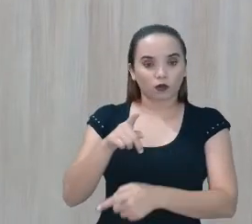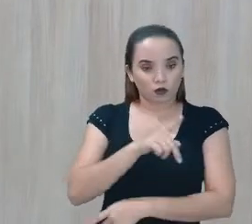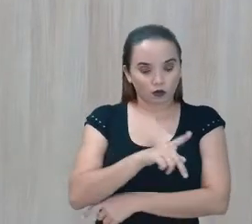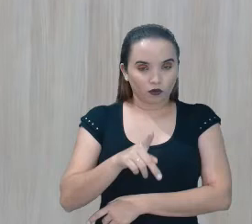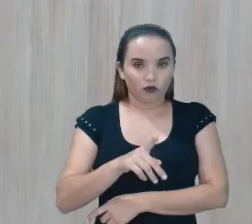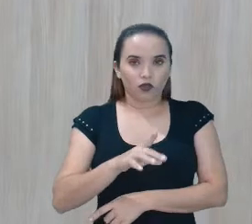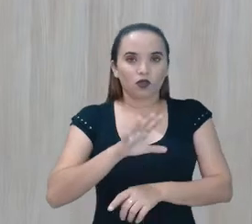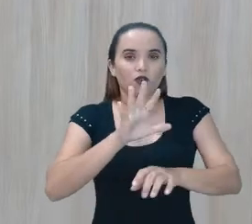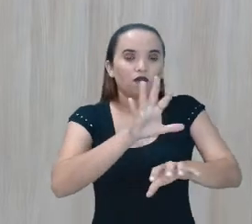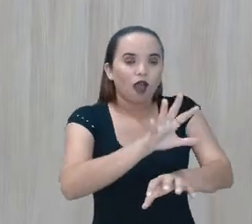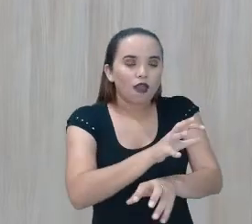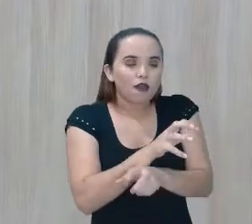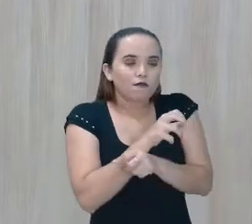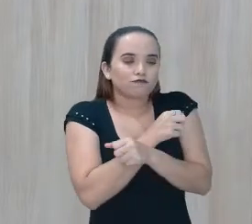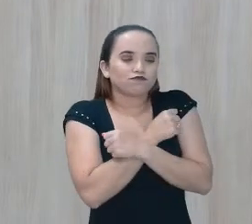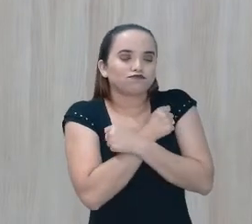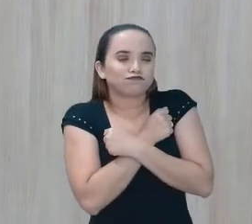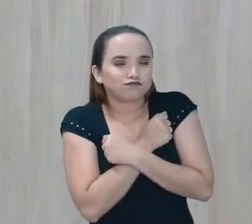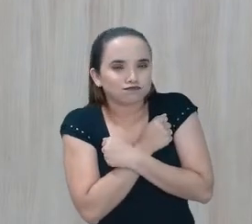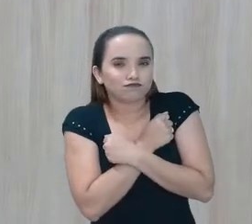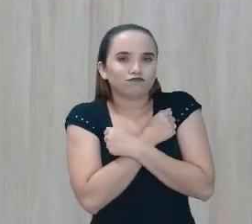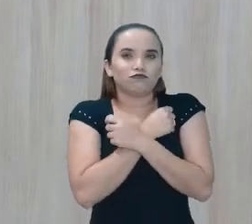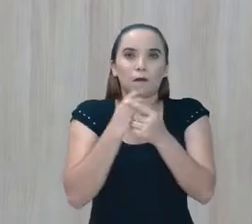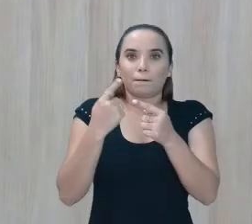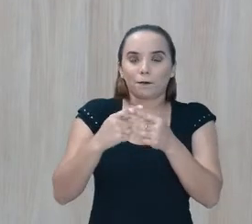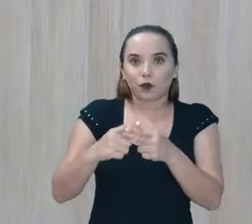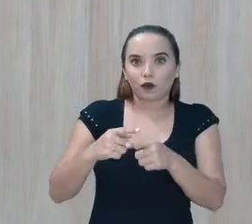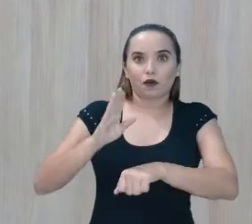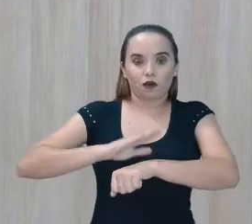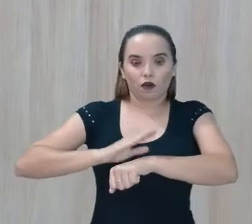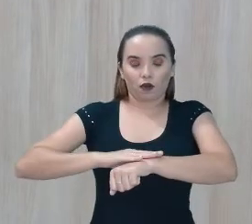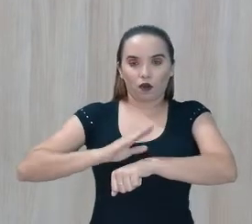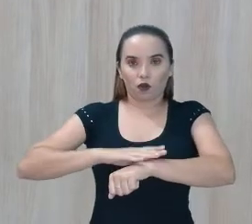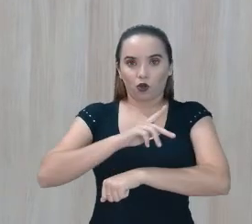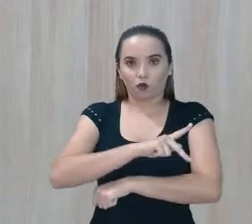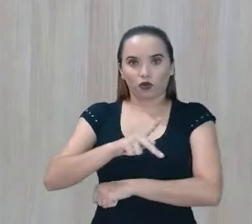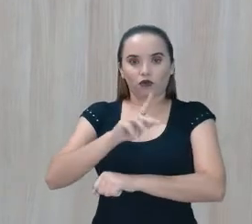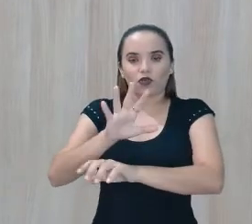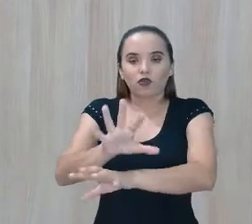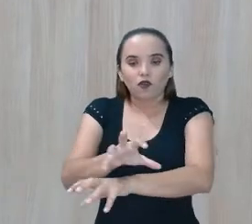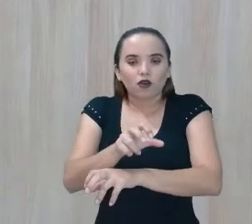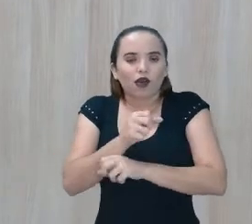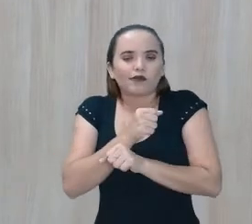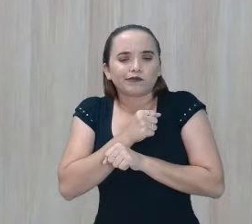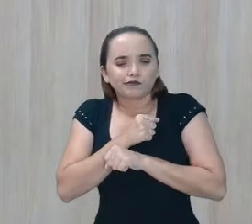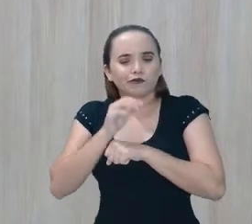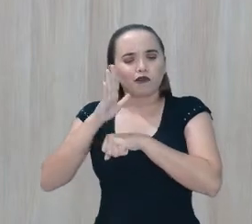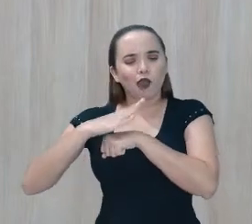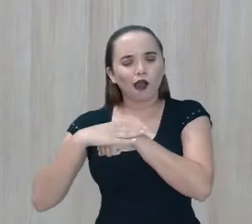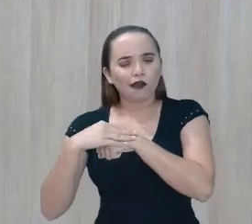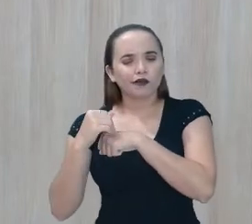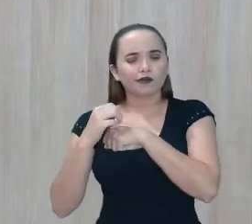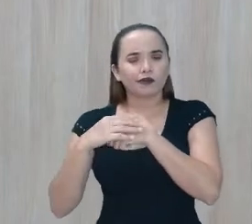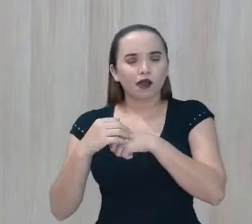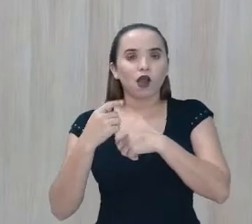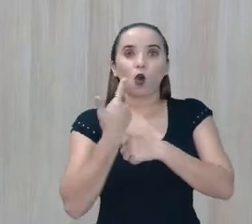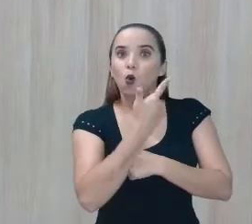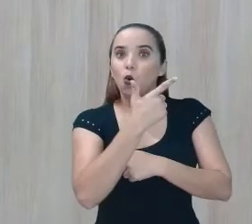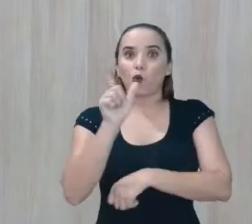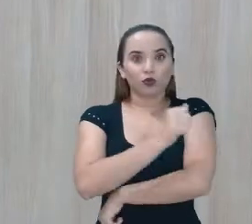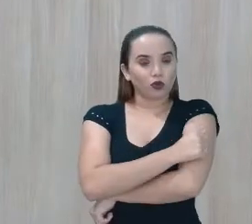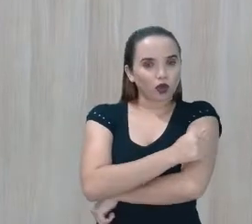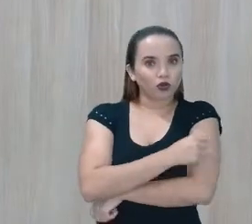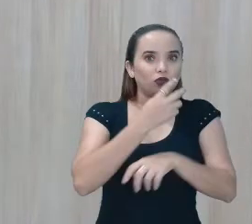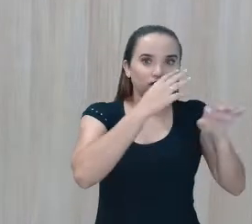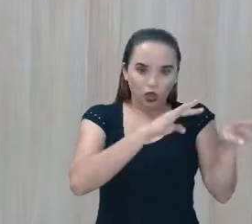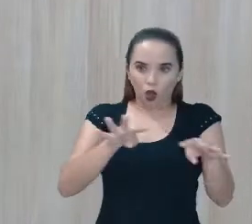acolhe, então os outros estudantes começam a respeitar, começam a ter uma interação e participação de